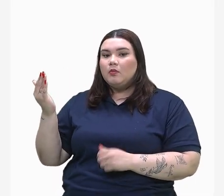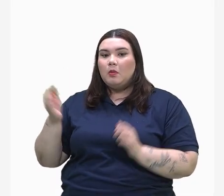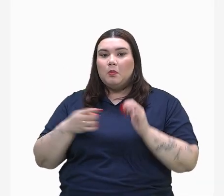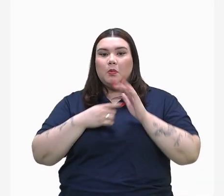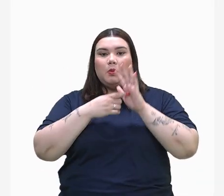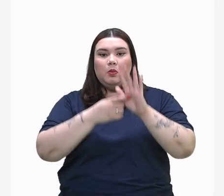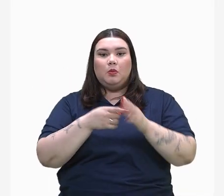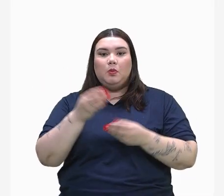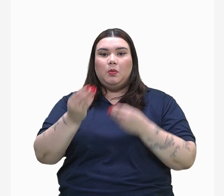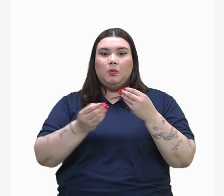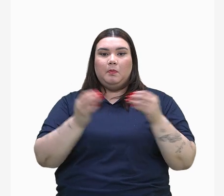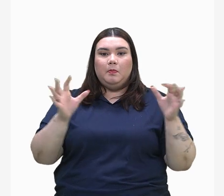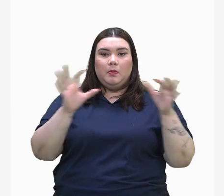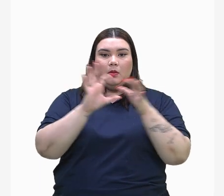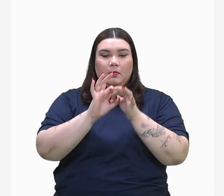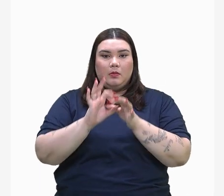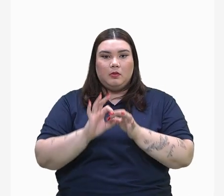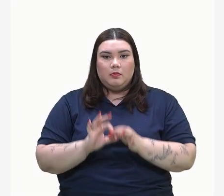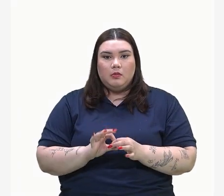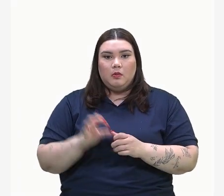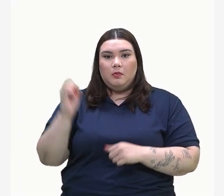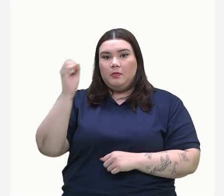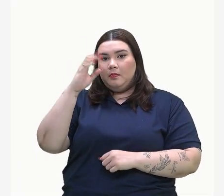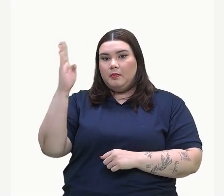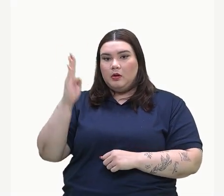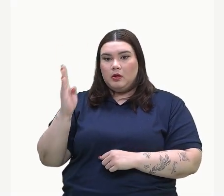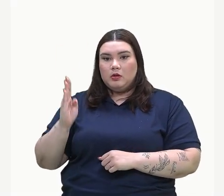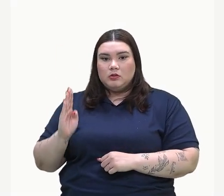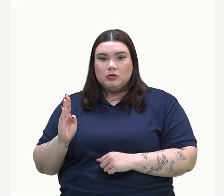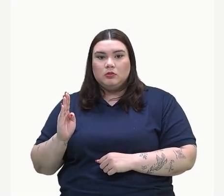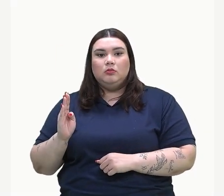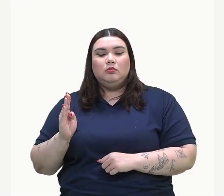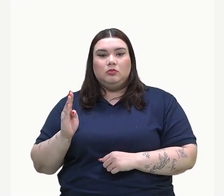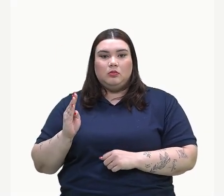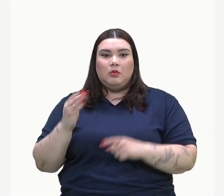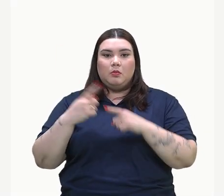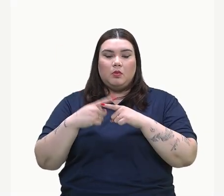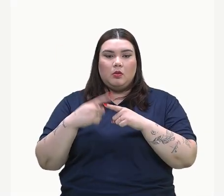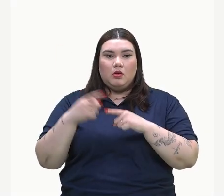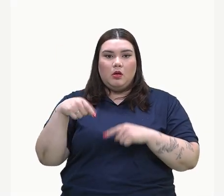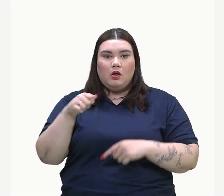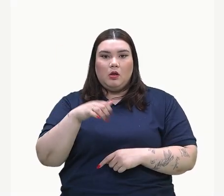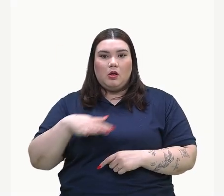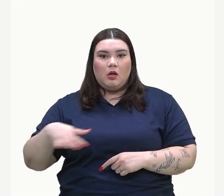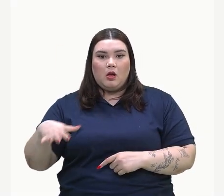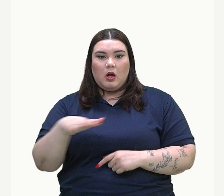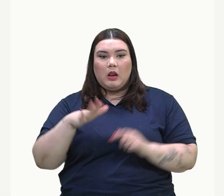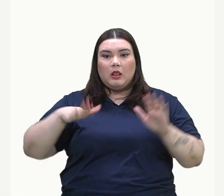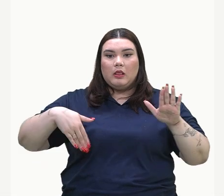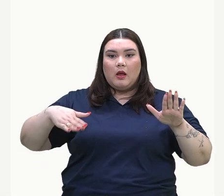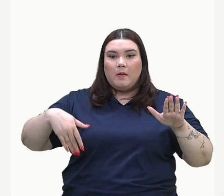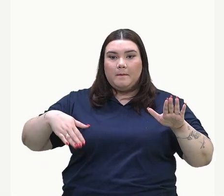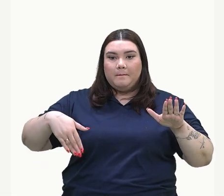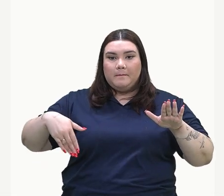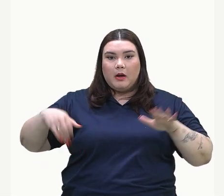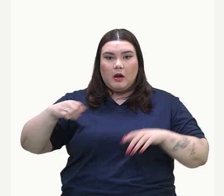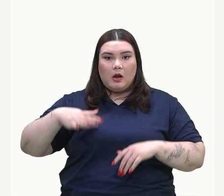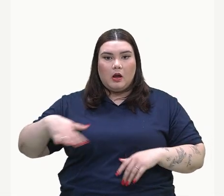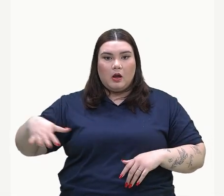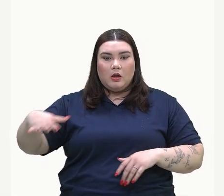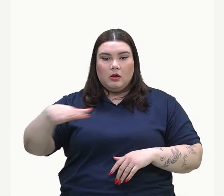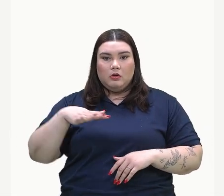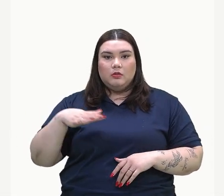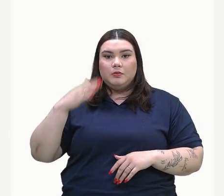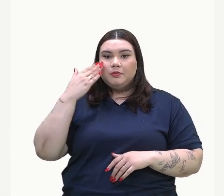ter, né, entre o Brasil, né, até porque é a parte litorânea. Nessa